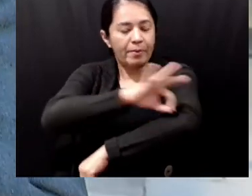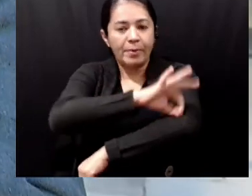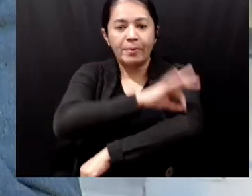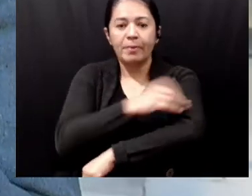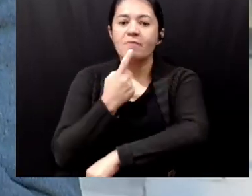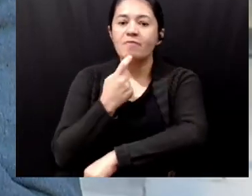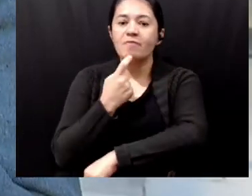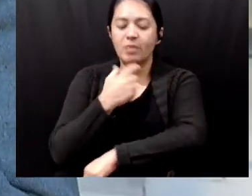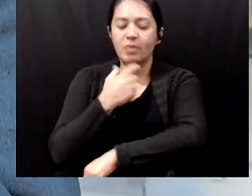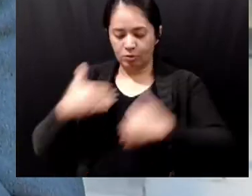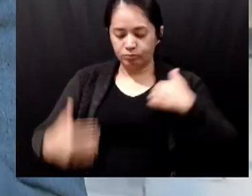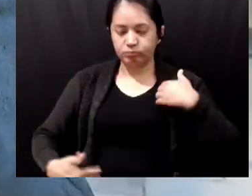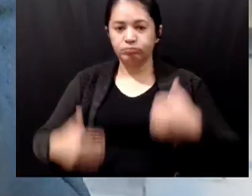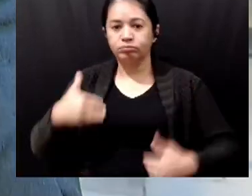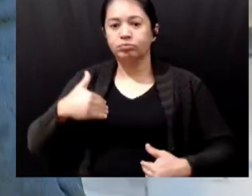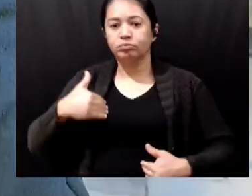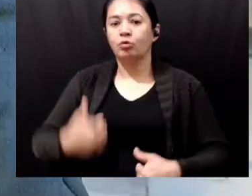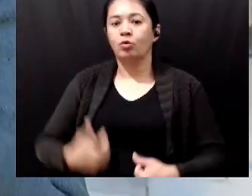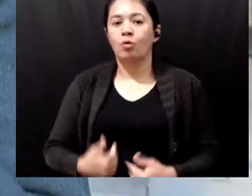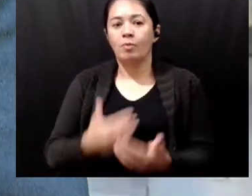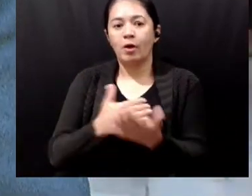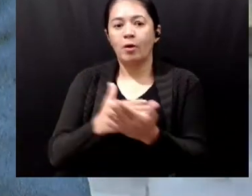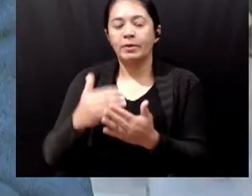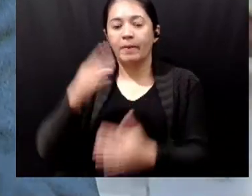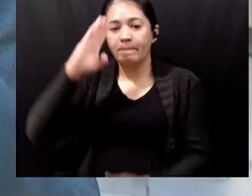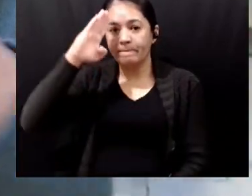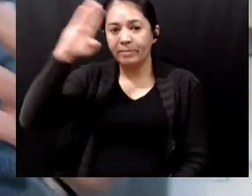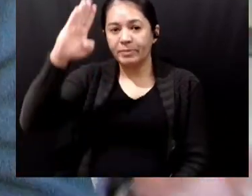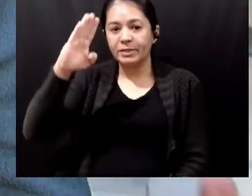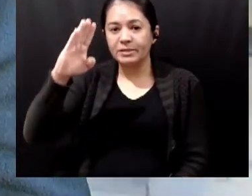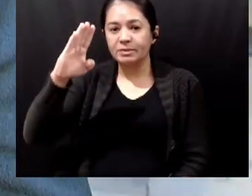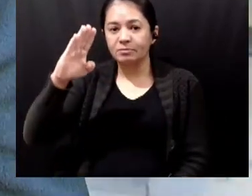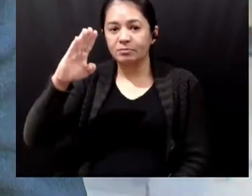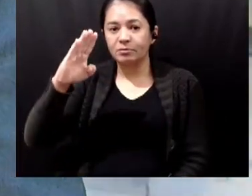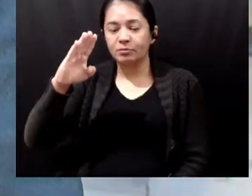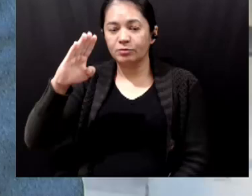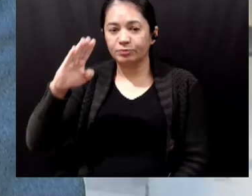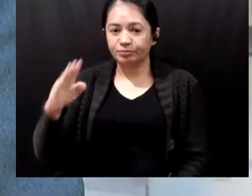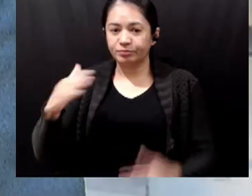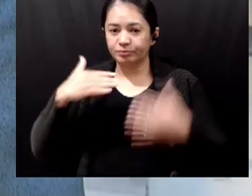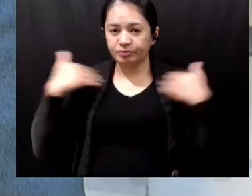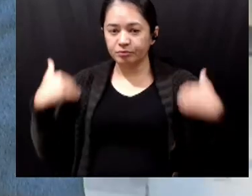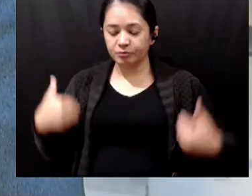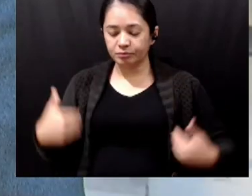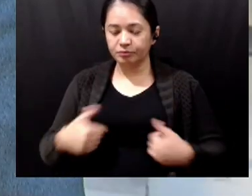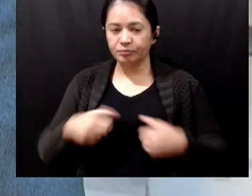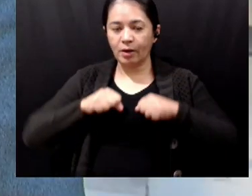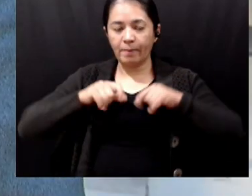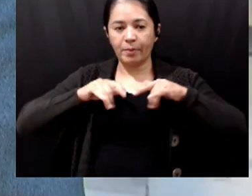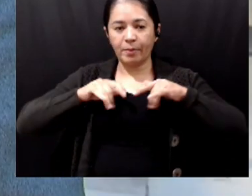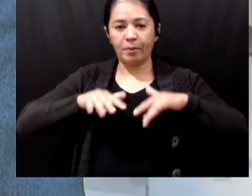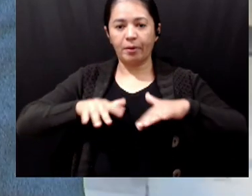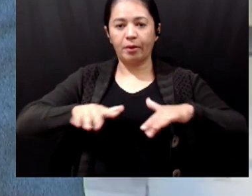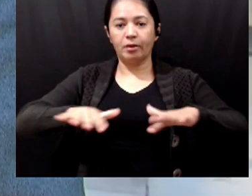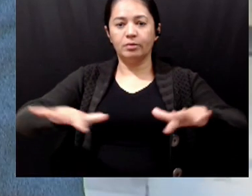manchas começam principalmente na região central do corpo e elas vão se espalhando.